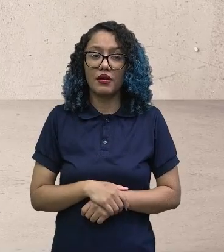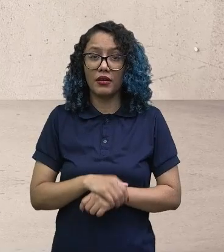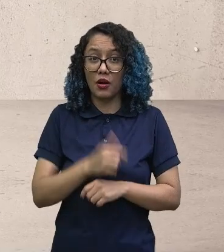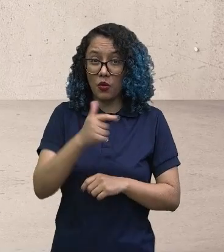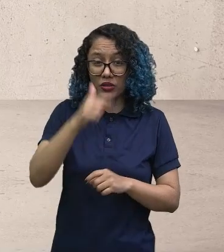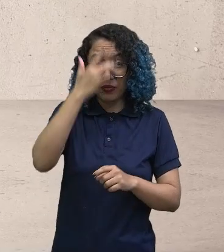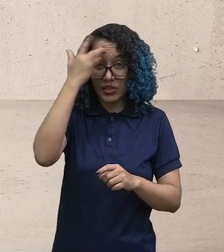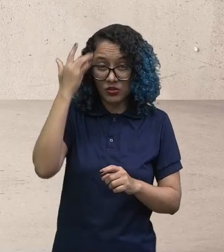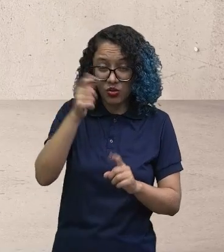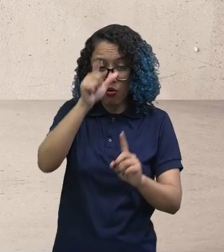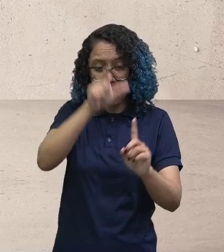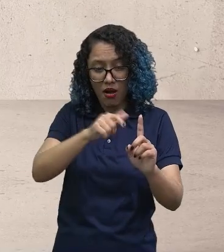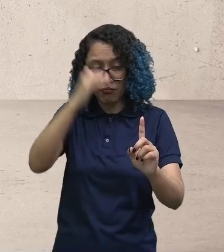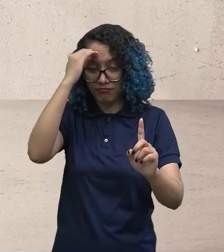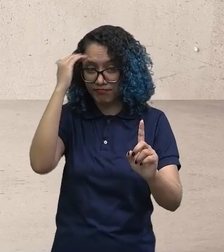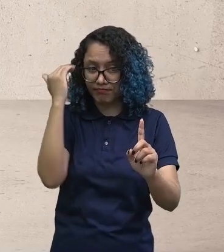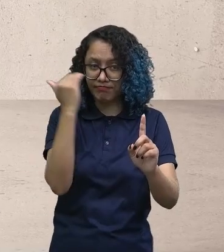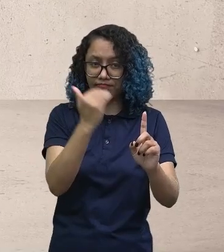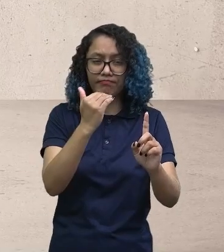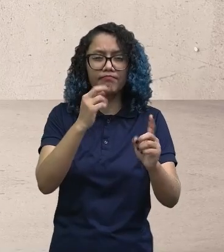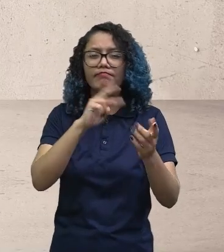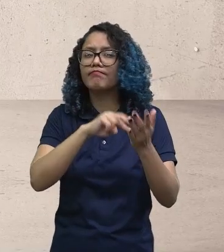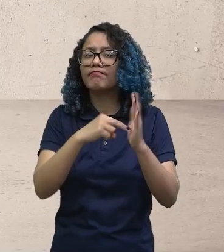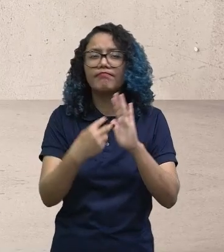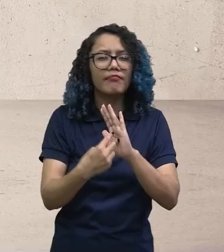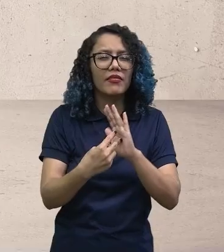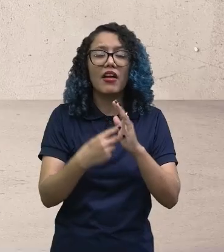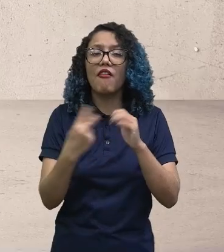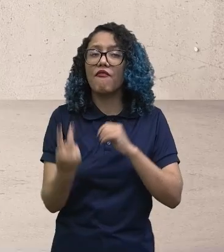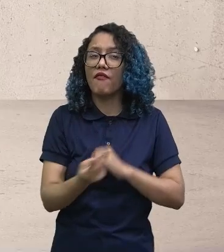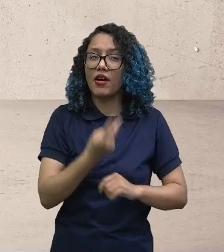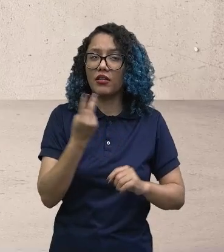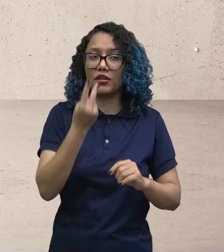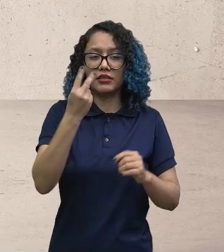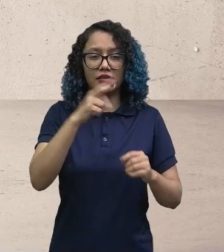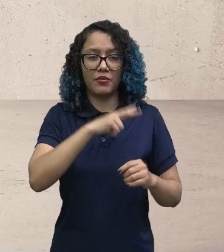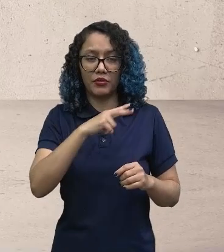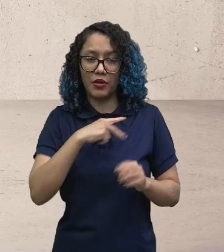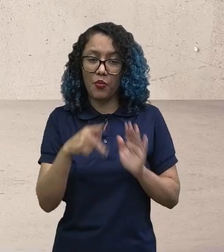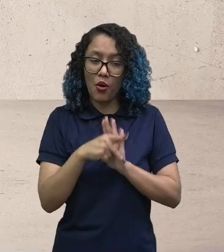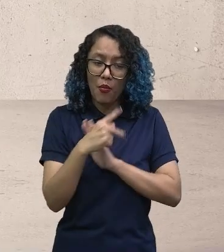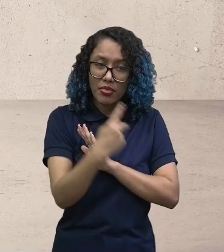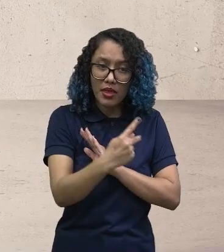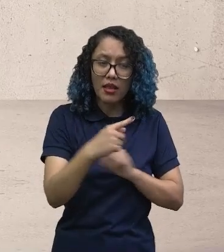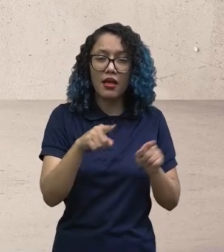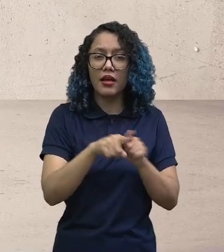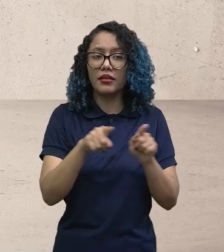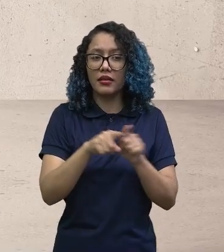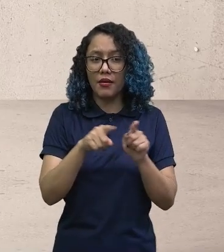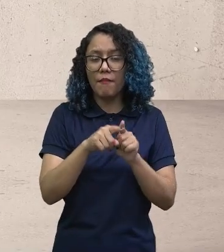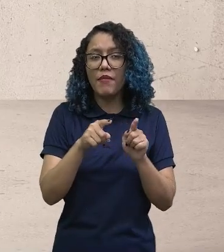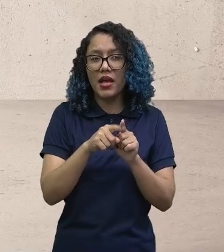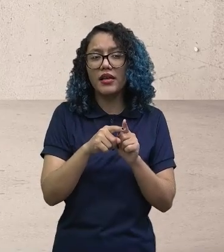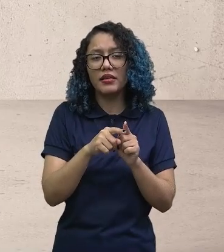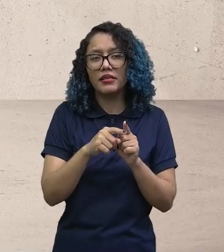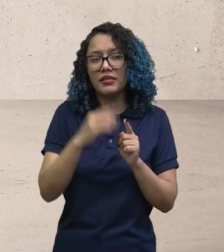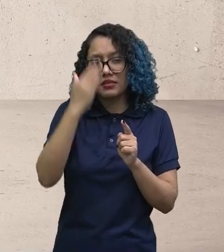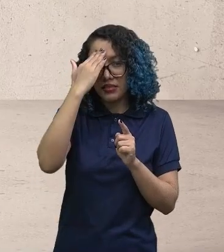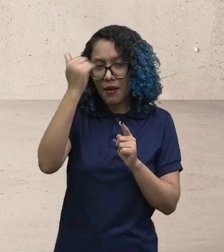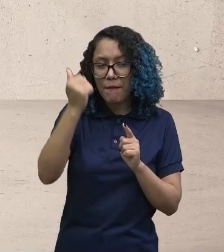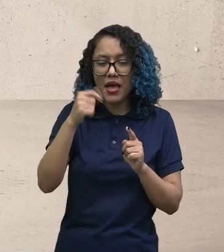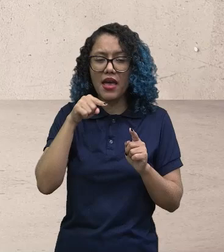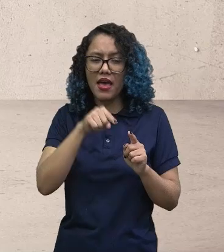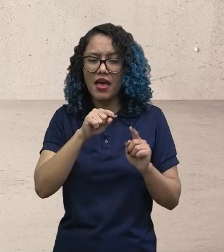próximo significa valorizar suas particularidades e reconhecer a legitimidade de